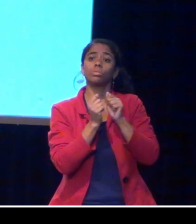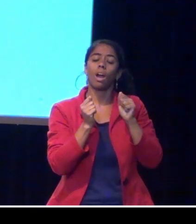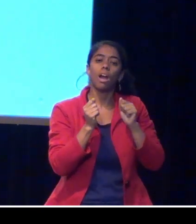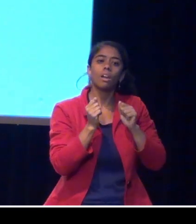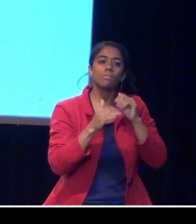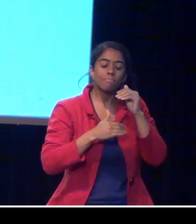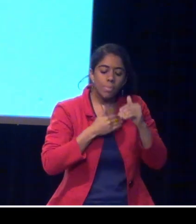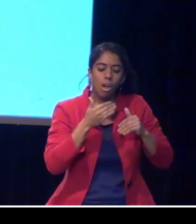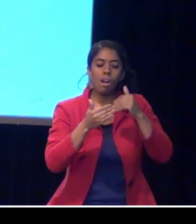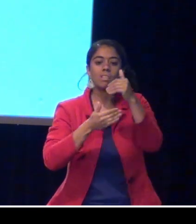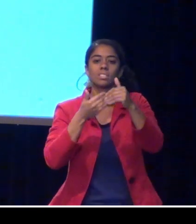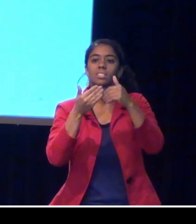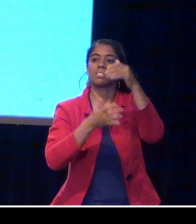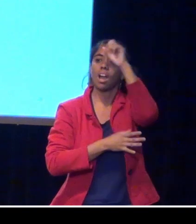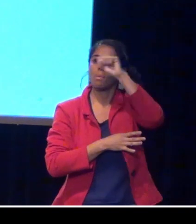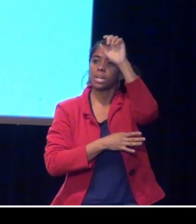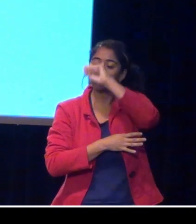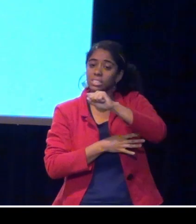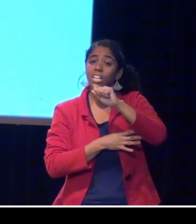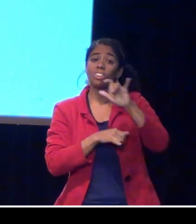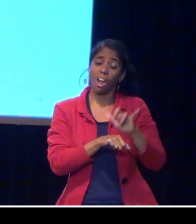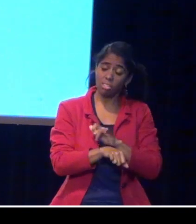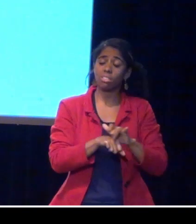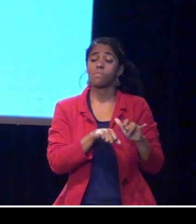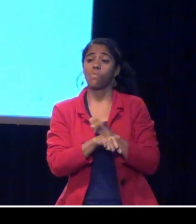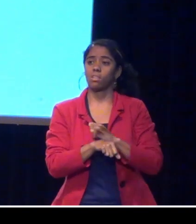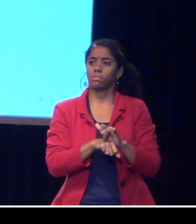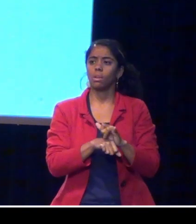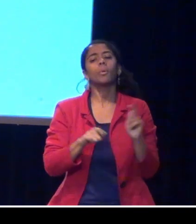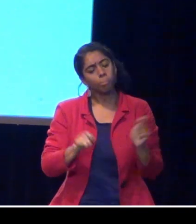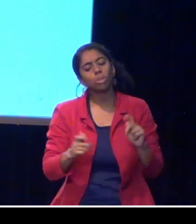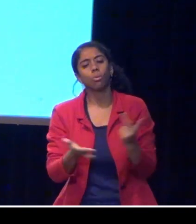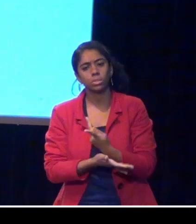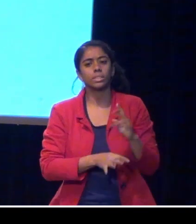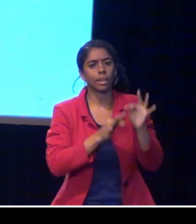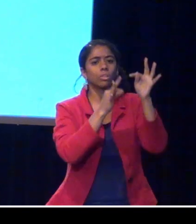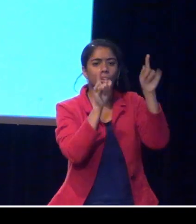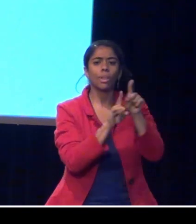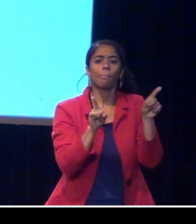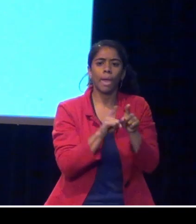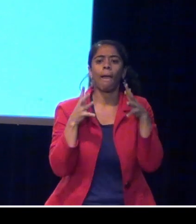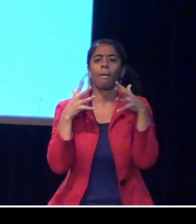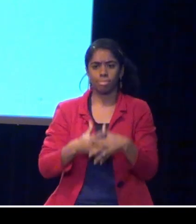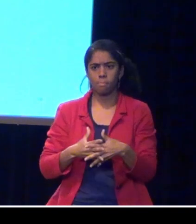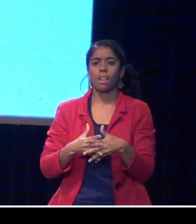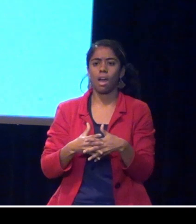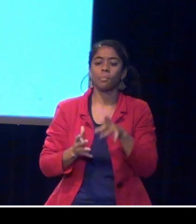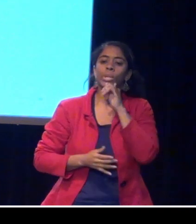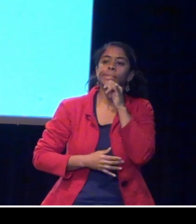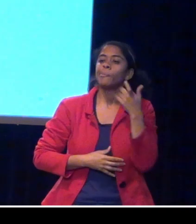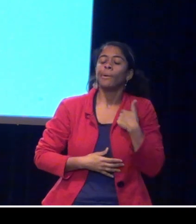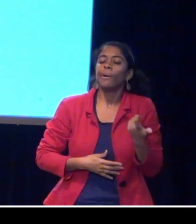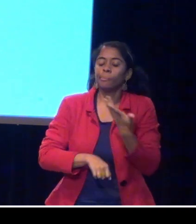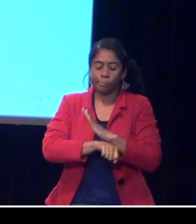adequada. Porque ela pode nos atrapalhar? Pode. Se a minha prática estiver tradicional